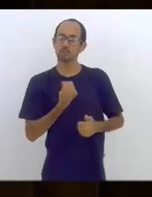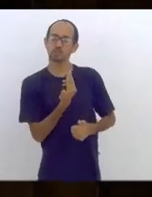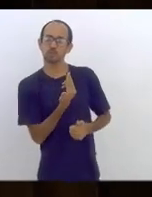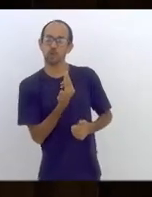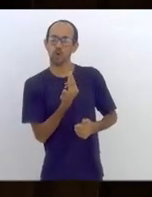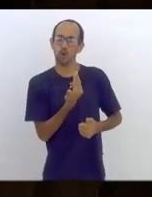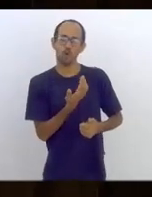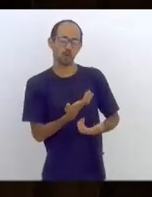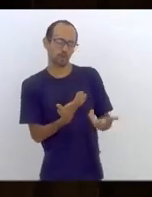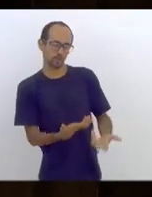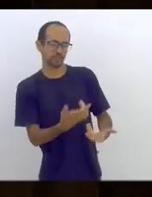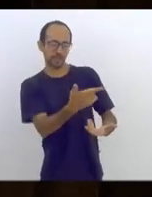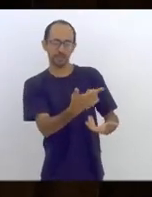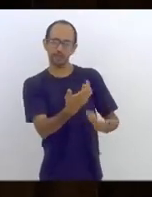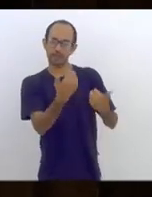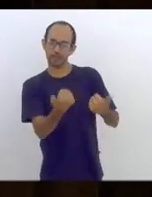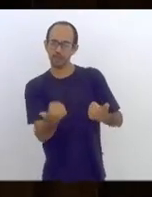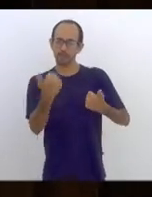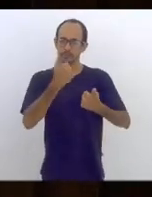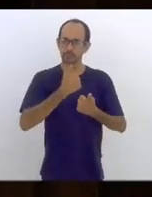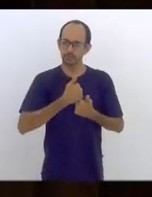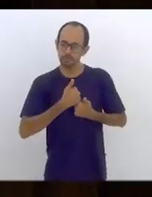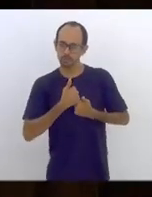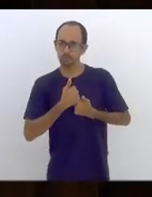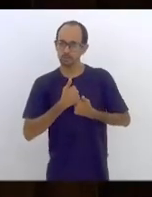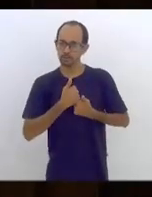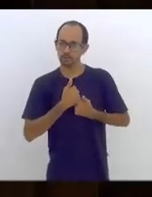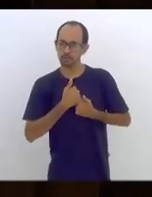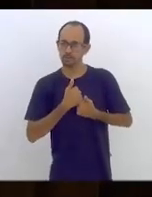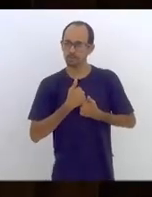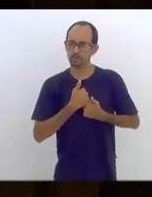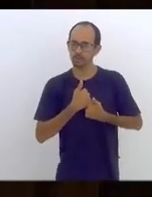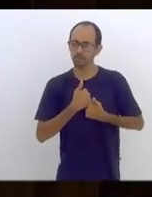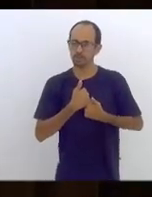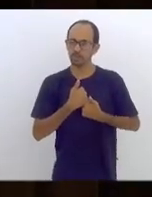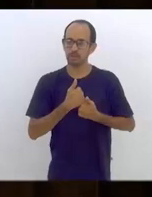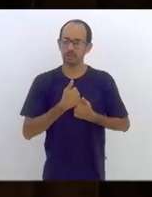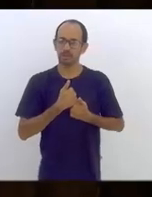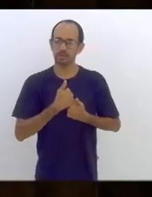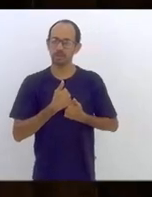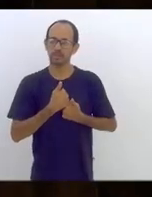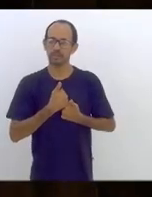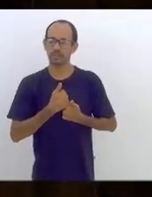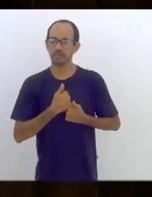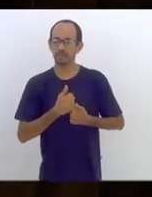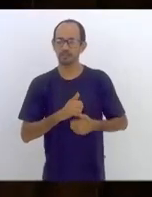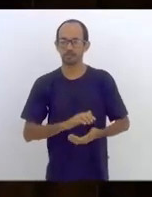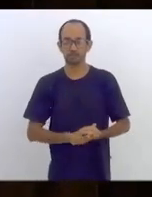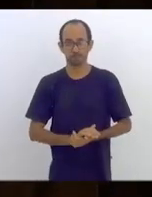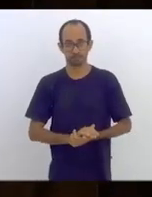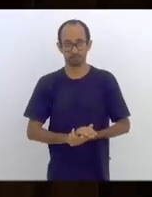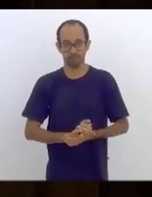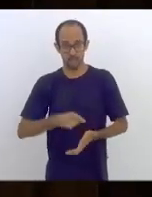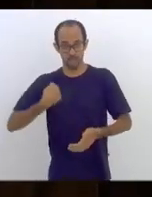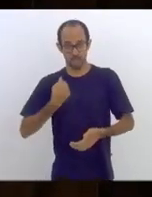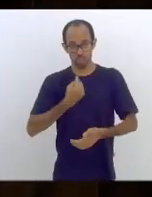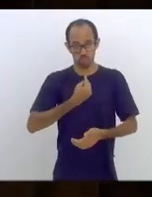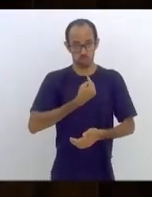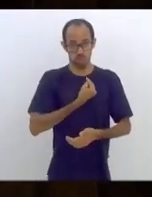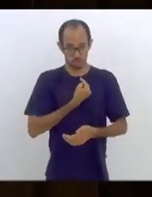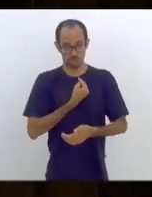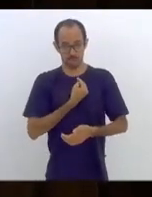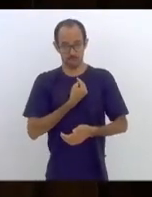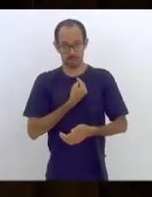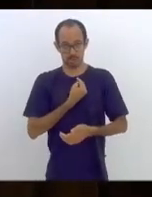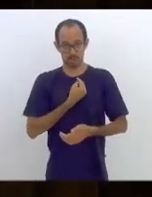sou aquilo que você queria ser. Nós somos